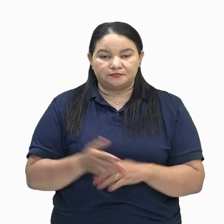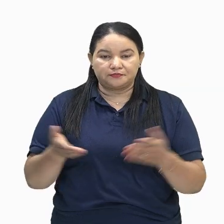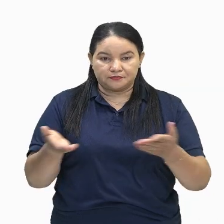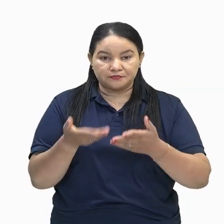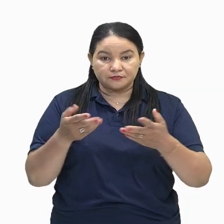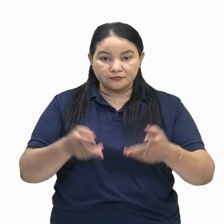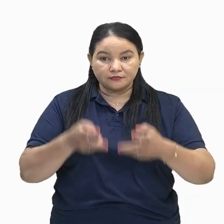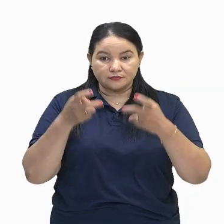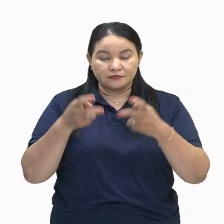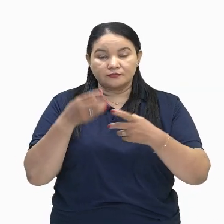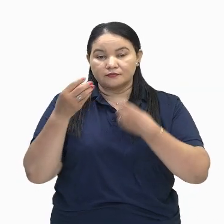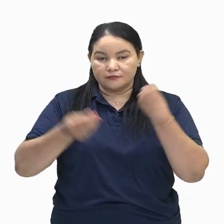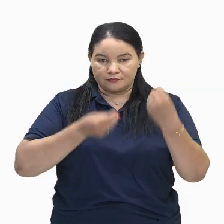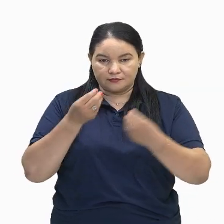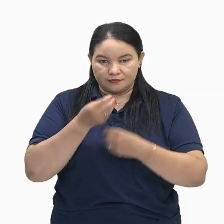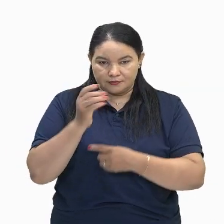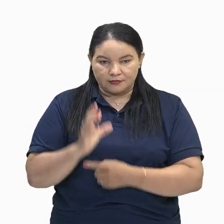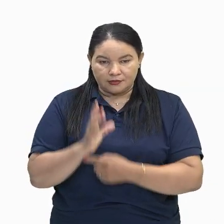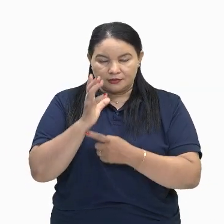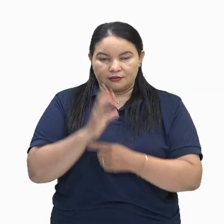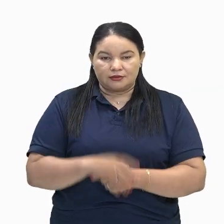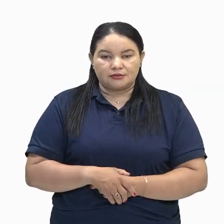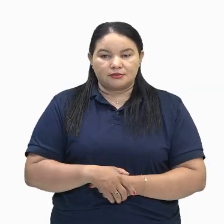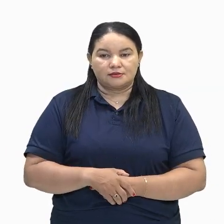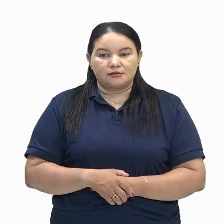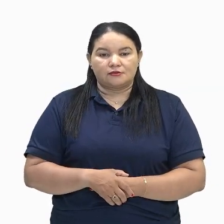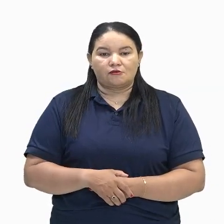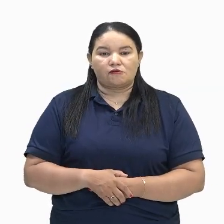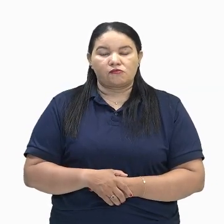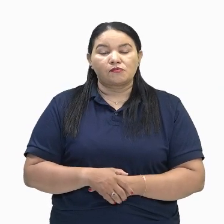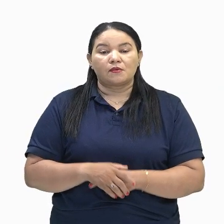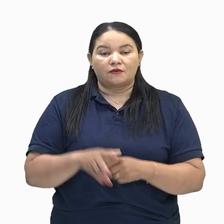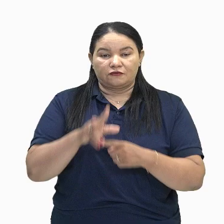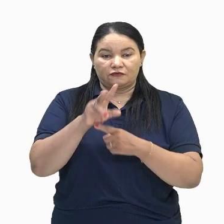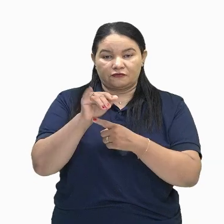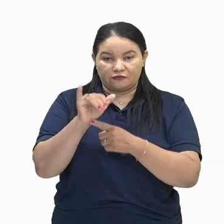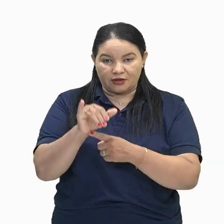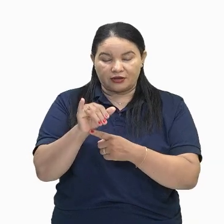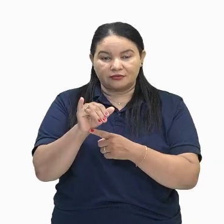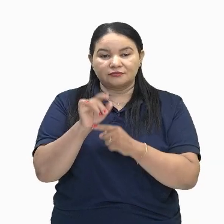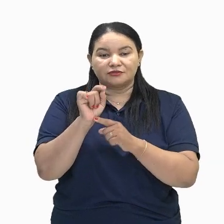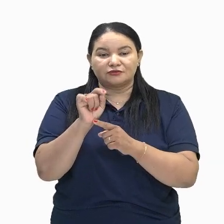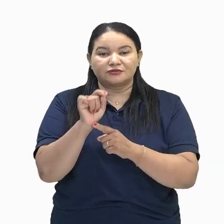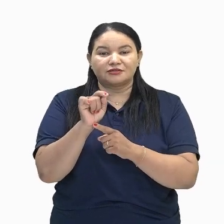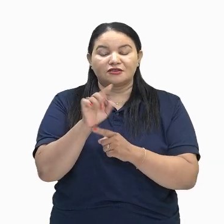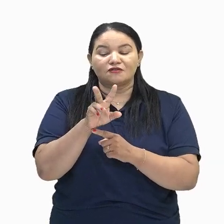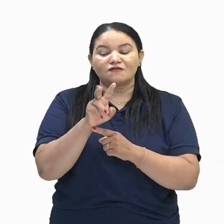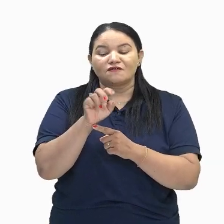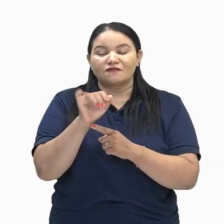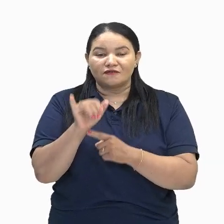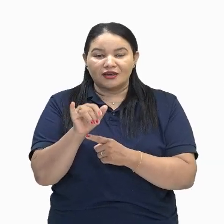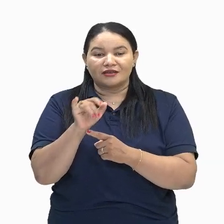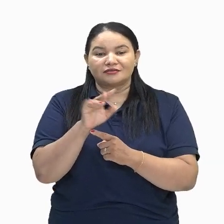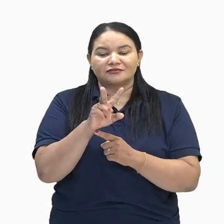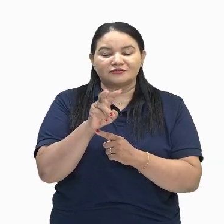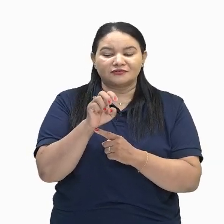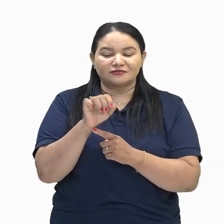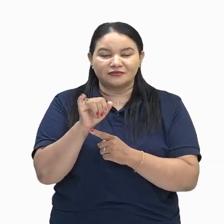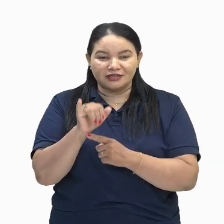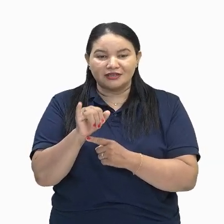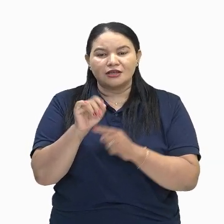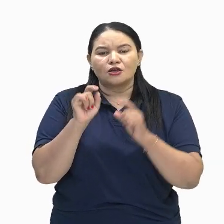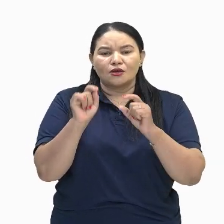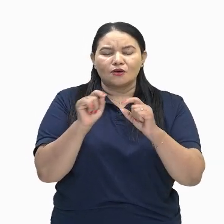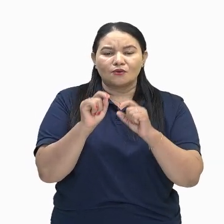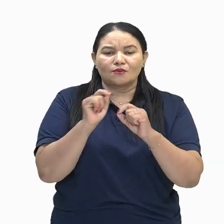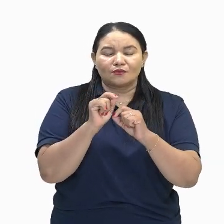como é que ocorre essa variação. Então, véi é uma expressão que alguém criou. Observe que ela está